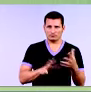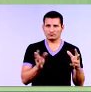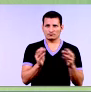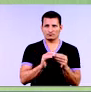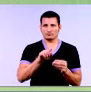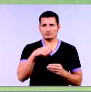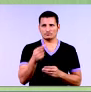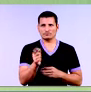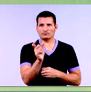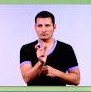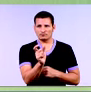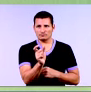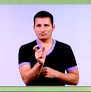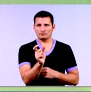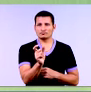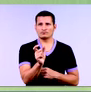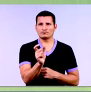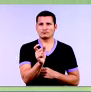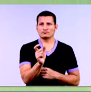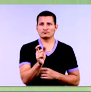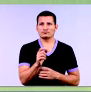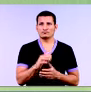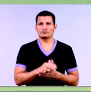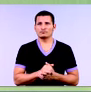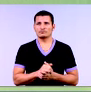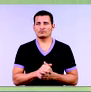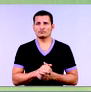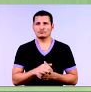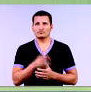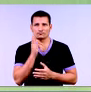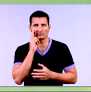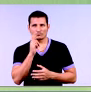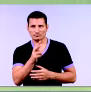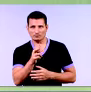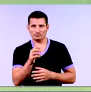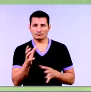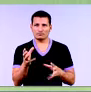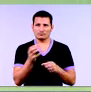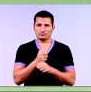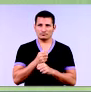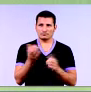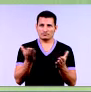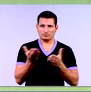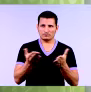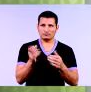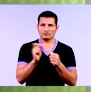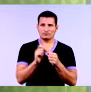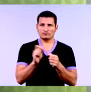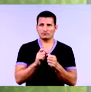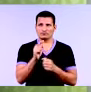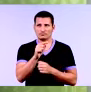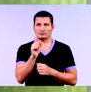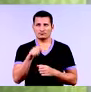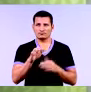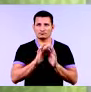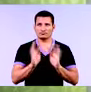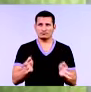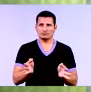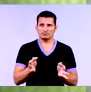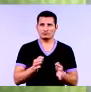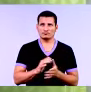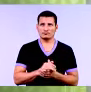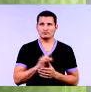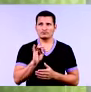a próxima variável. Observem que o processamento que nós estamos fazendo aqui, ele é simplesmente o